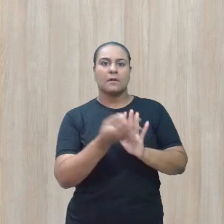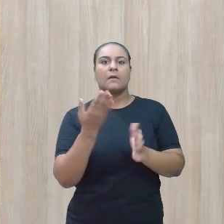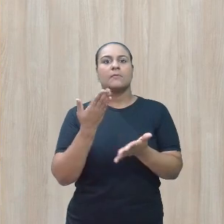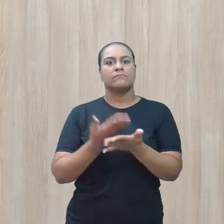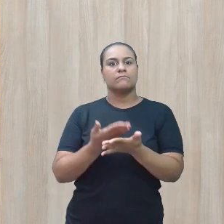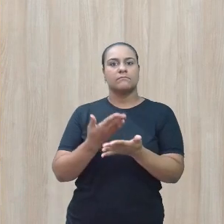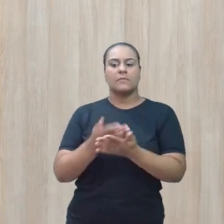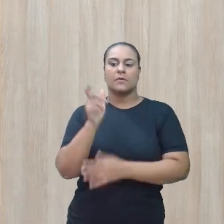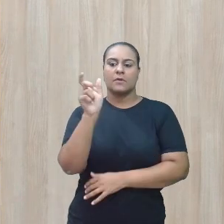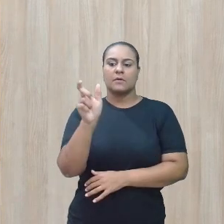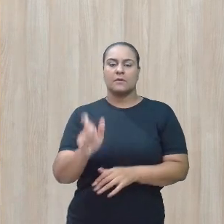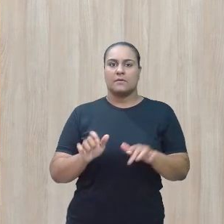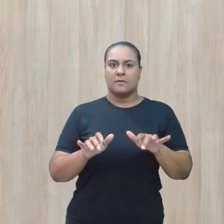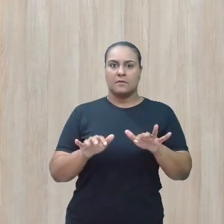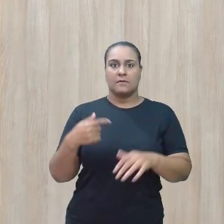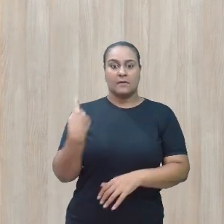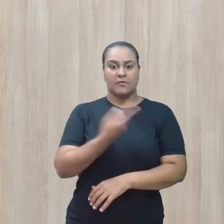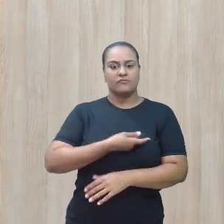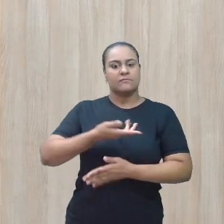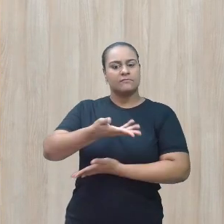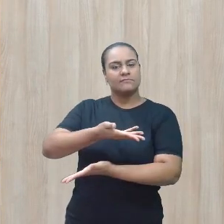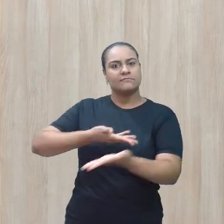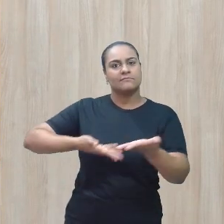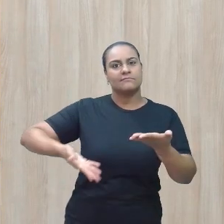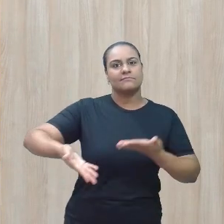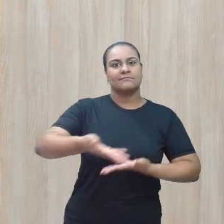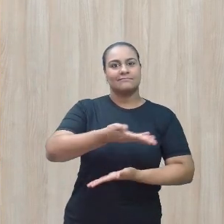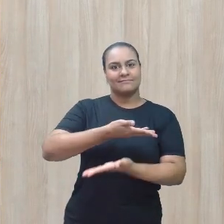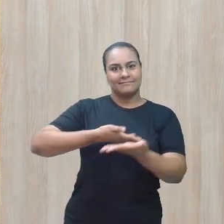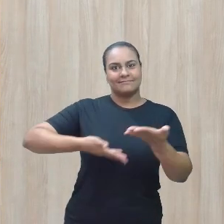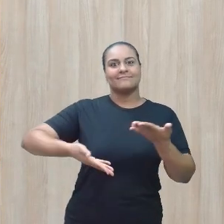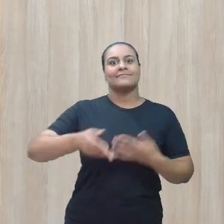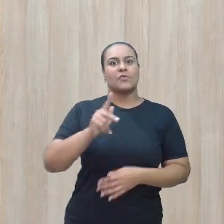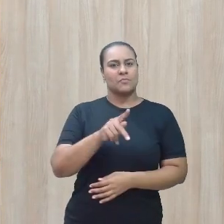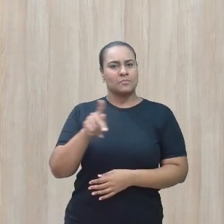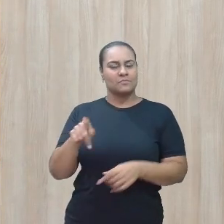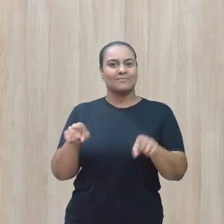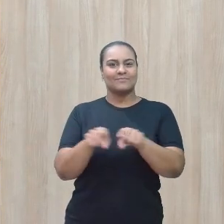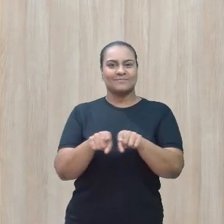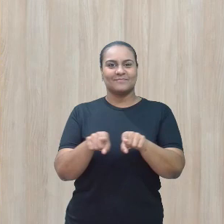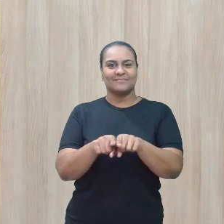esses comentários e a gente vai interagindo com o seu professor também.